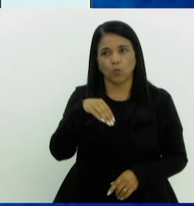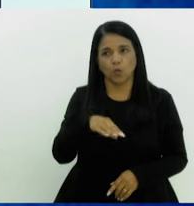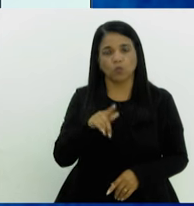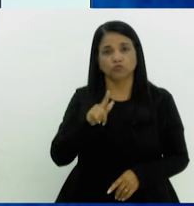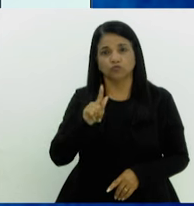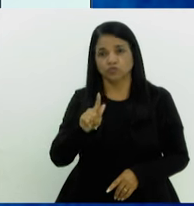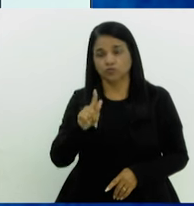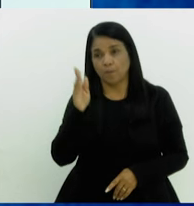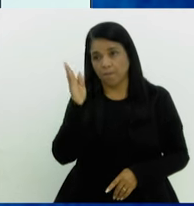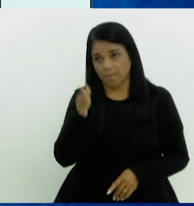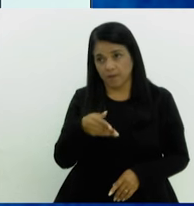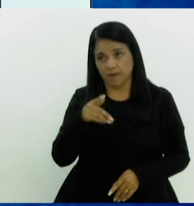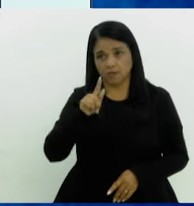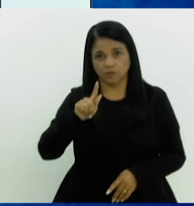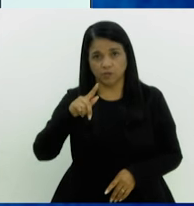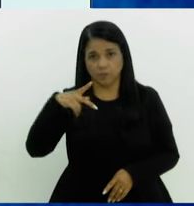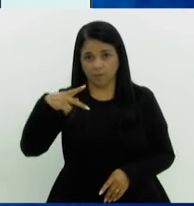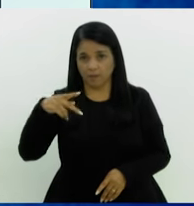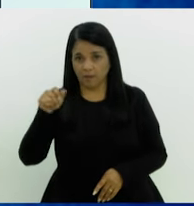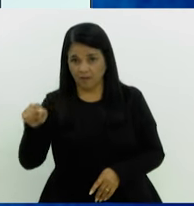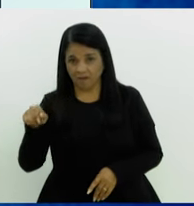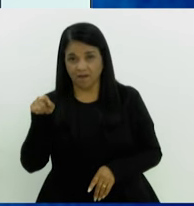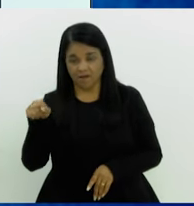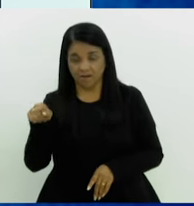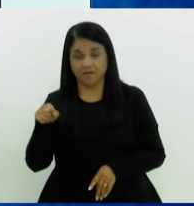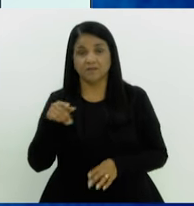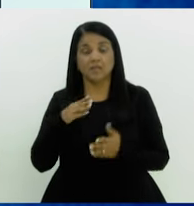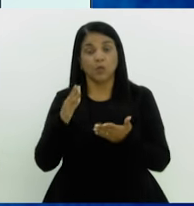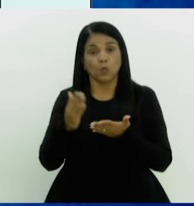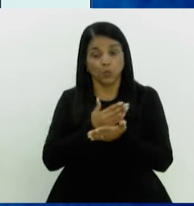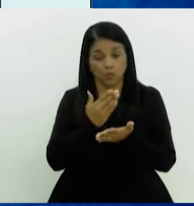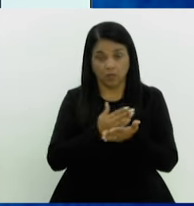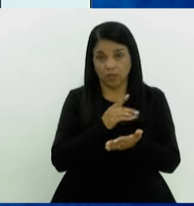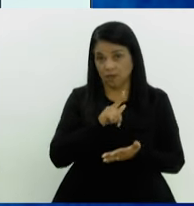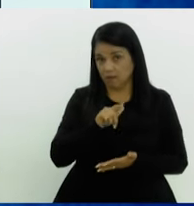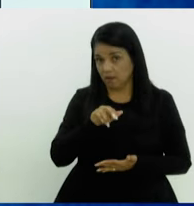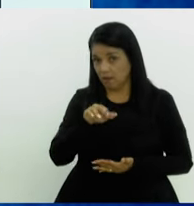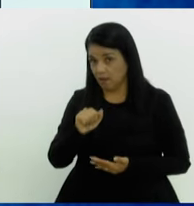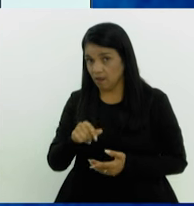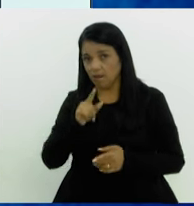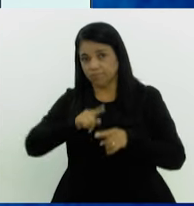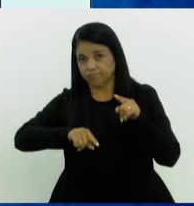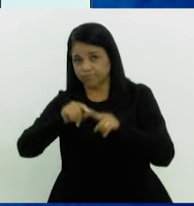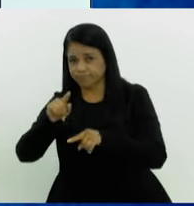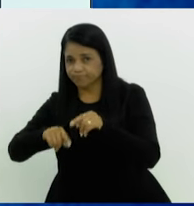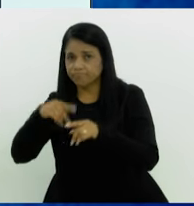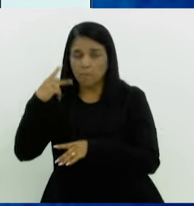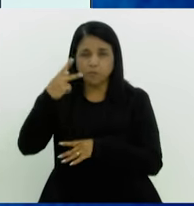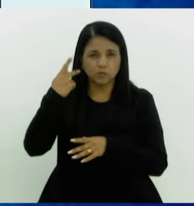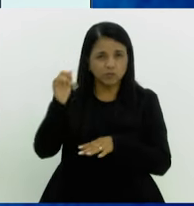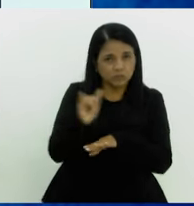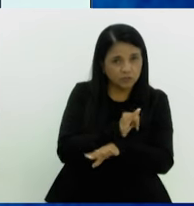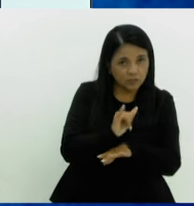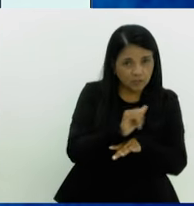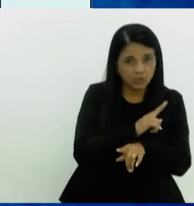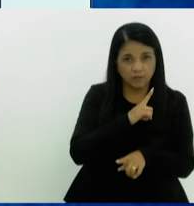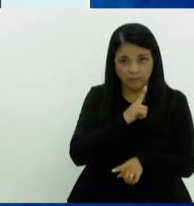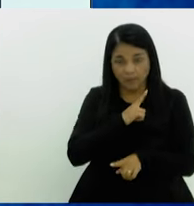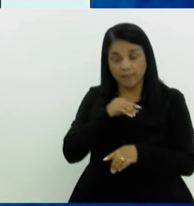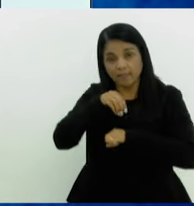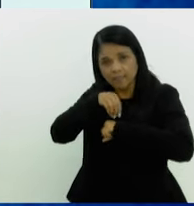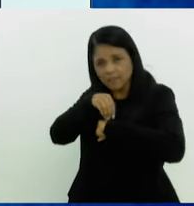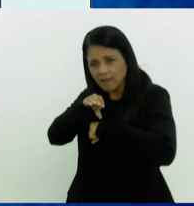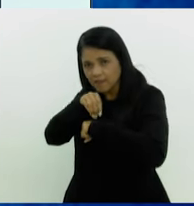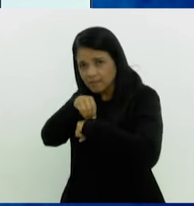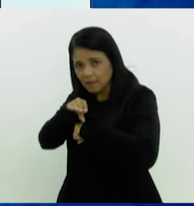brgp nesse Portal além desse guia que eu falei dessas ferramentas das nossas políticas vai ter dicas